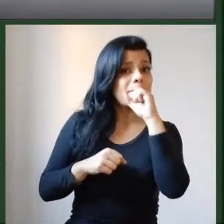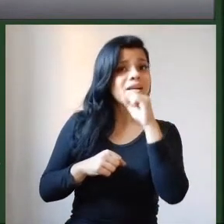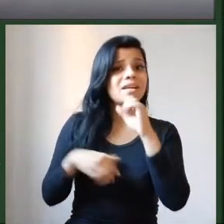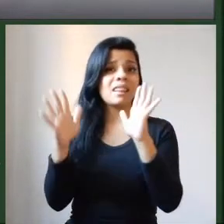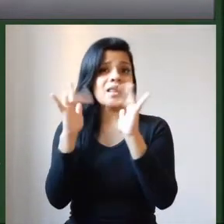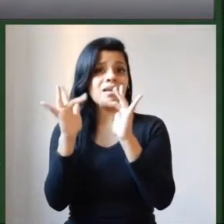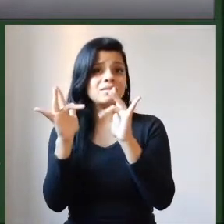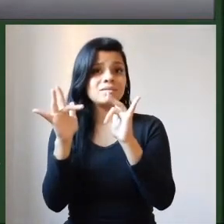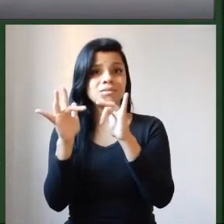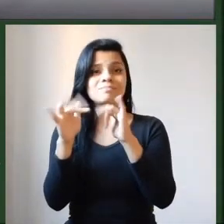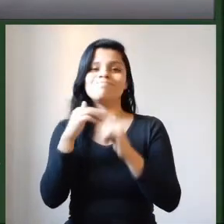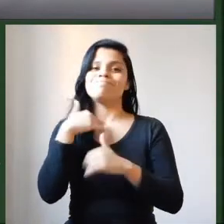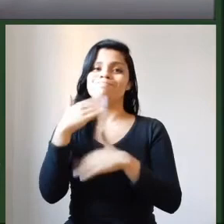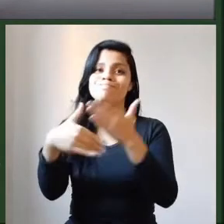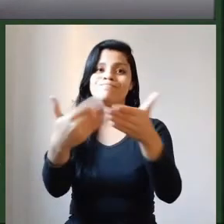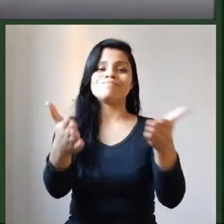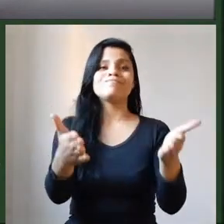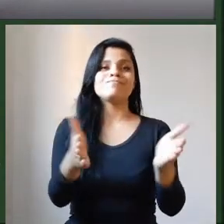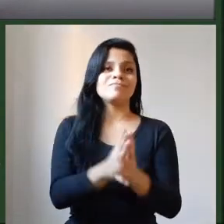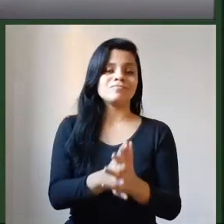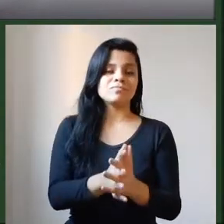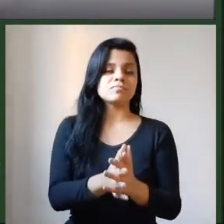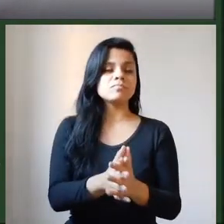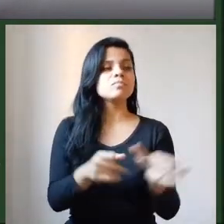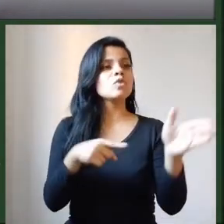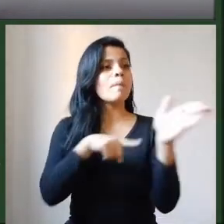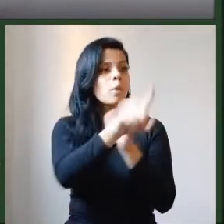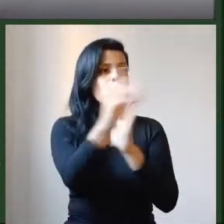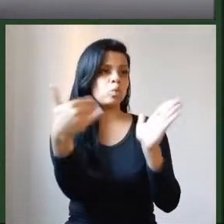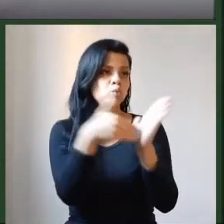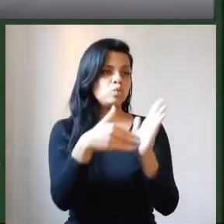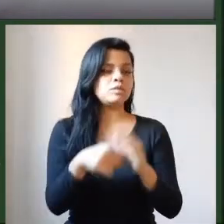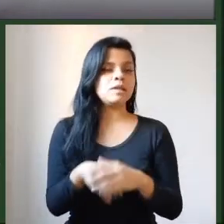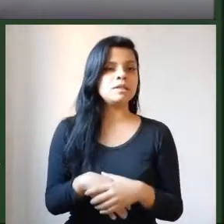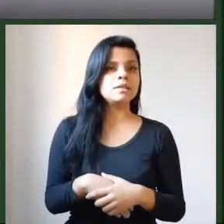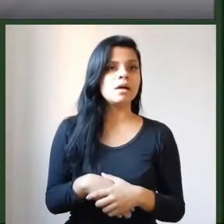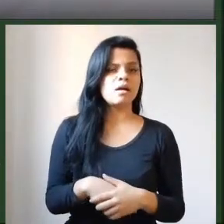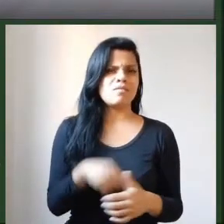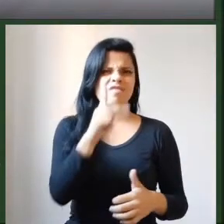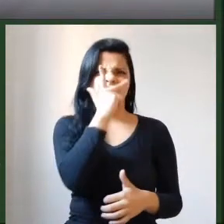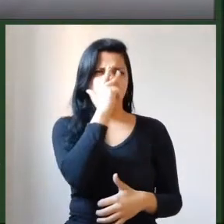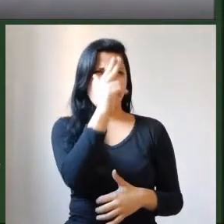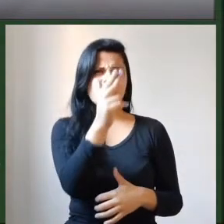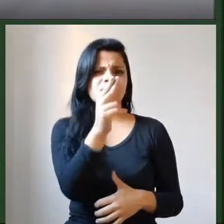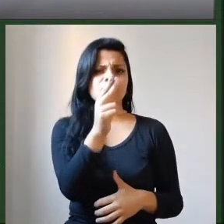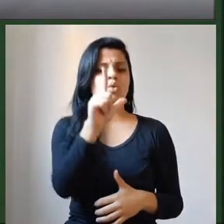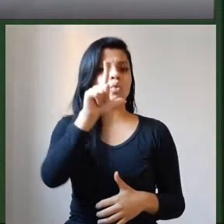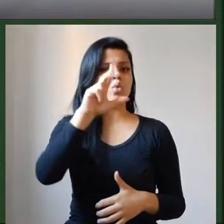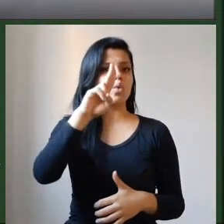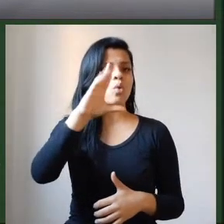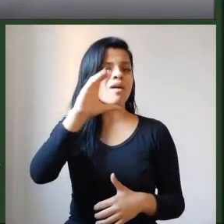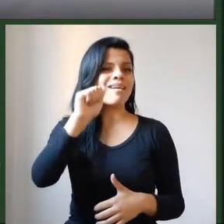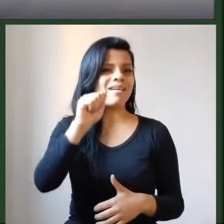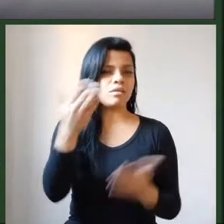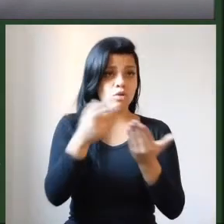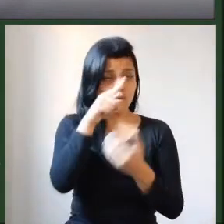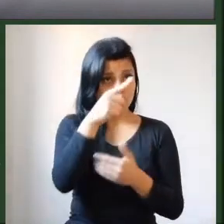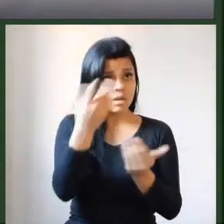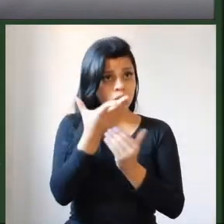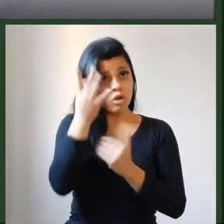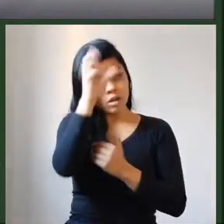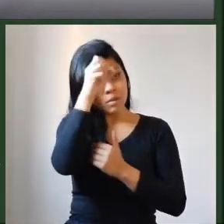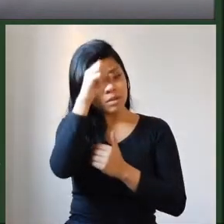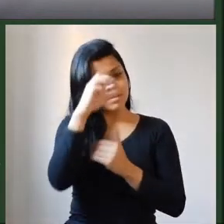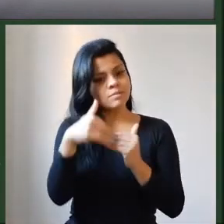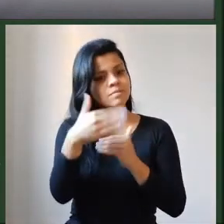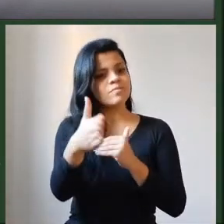você. O que você acha que o Luca que sai dessa situação pós-pandemia tem de diferente do Luca de